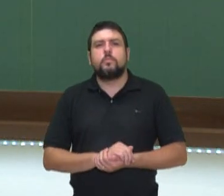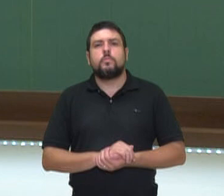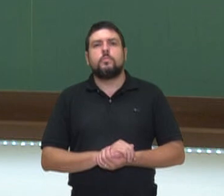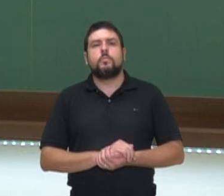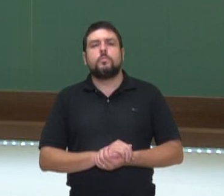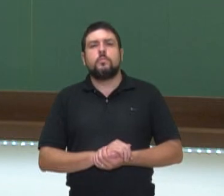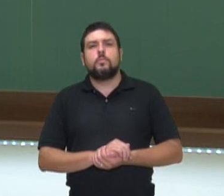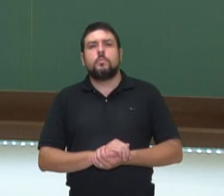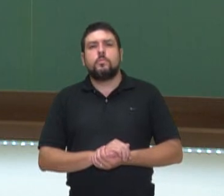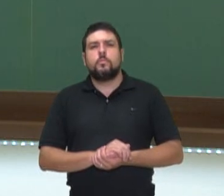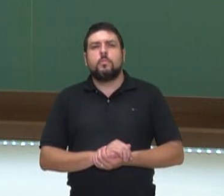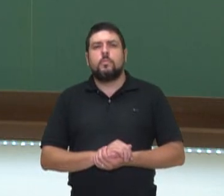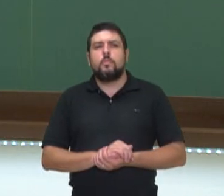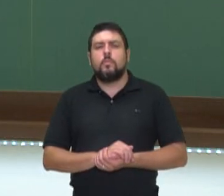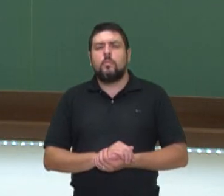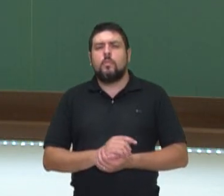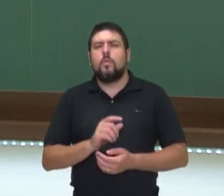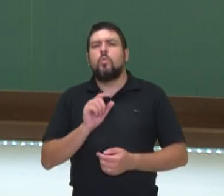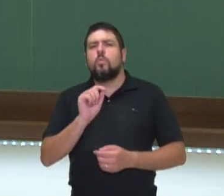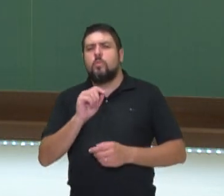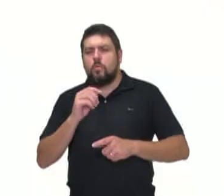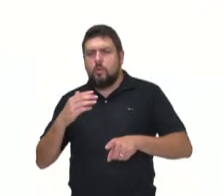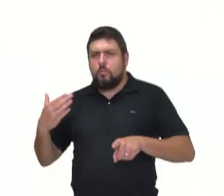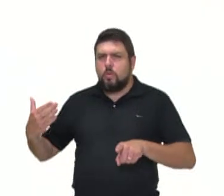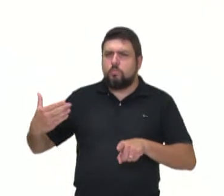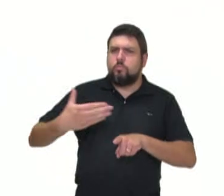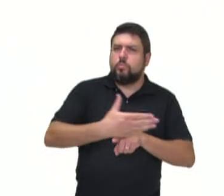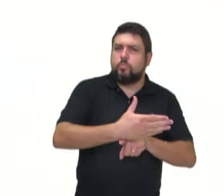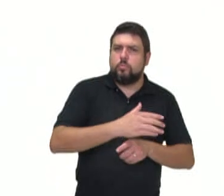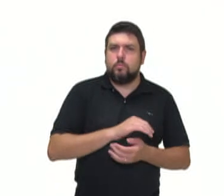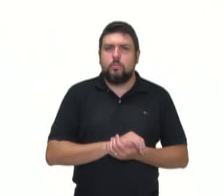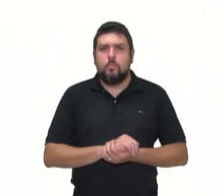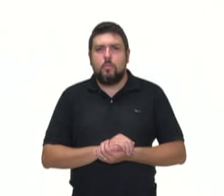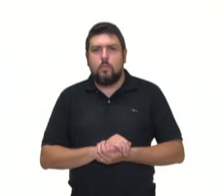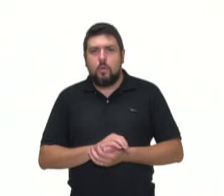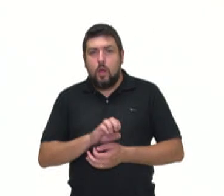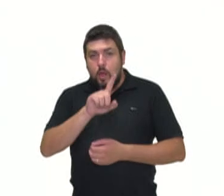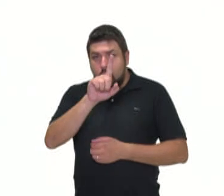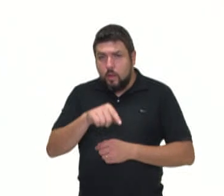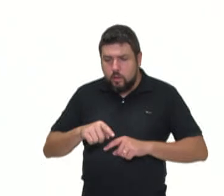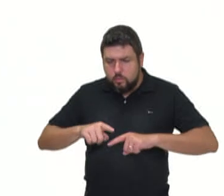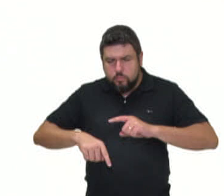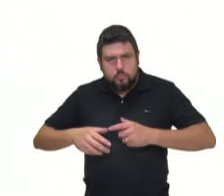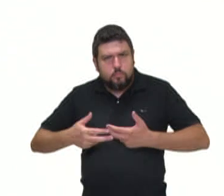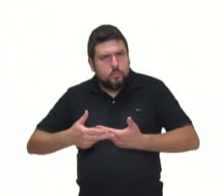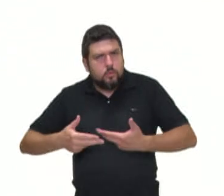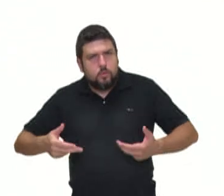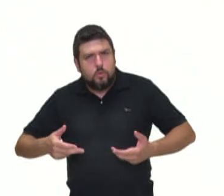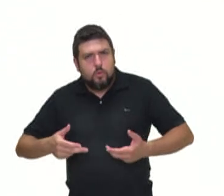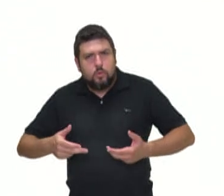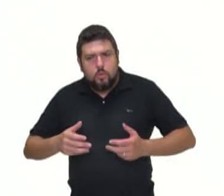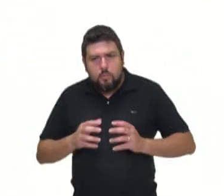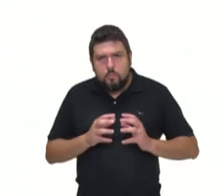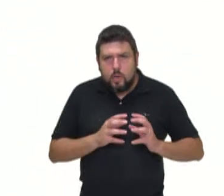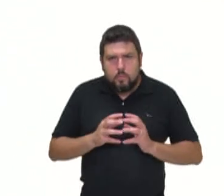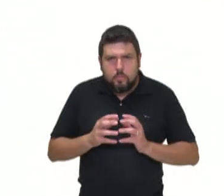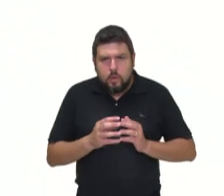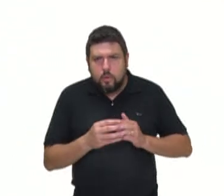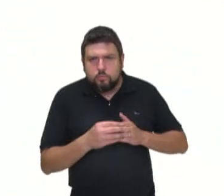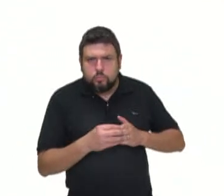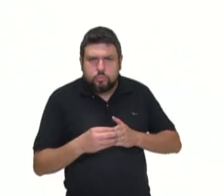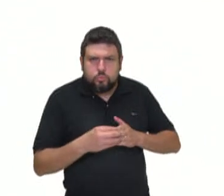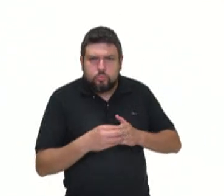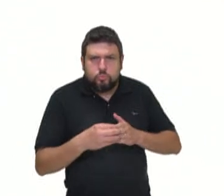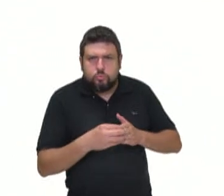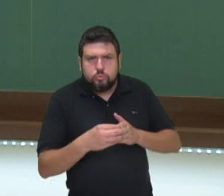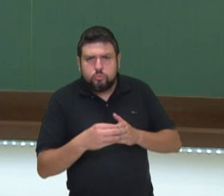Primeiro, esporte de invasão é conduzir um objeto até um determinado local da quadra ou